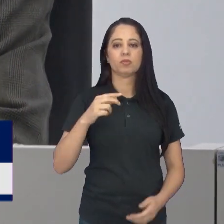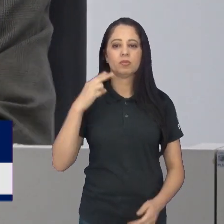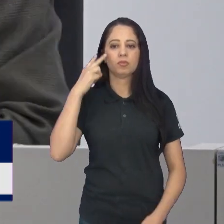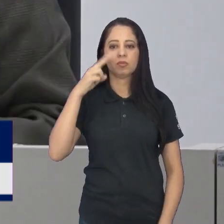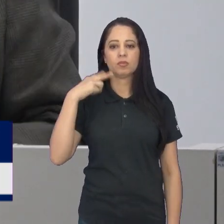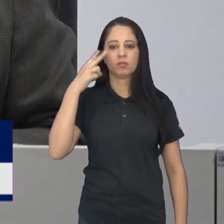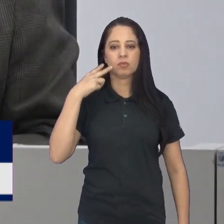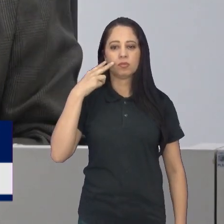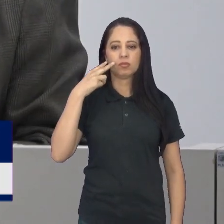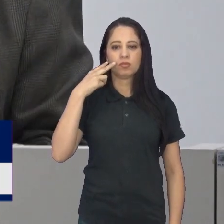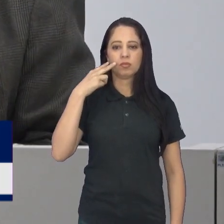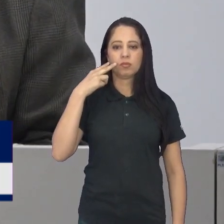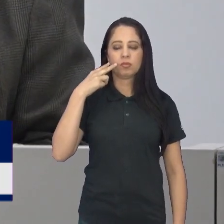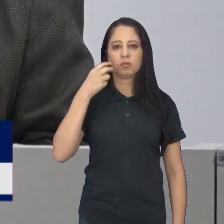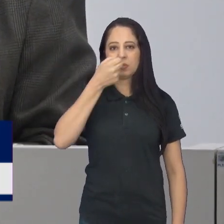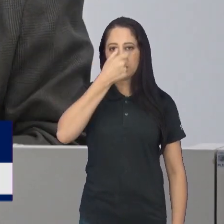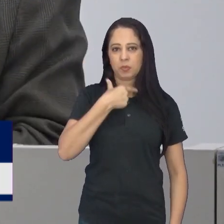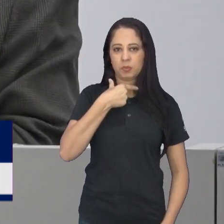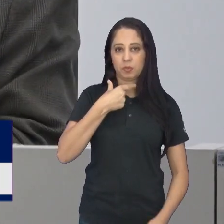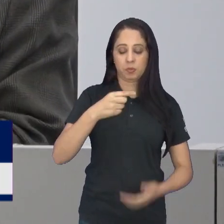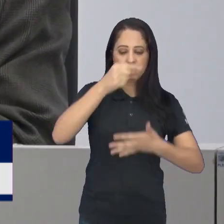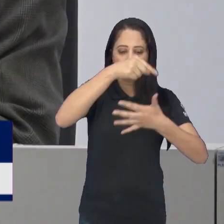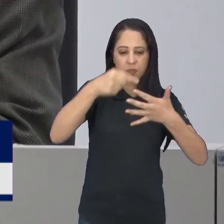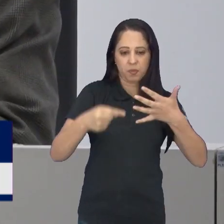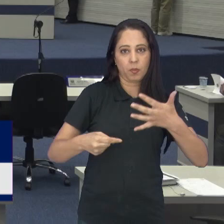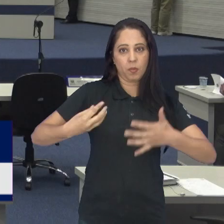e vereador Roberto do Eleven.